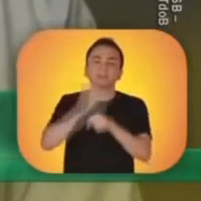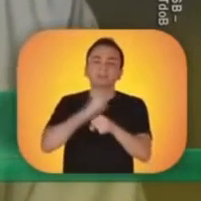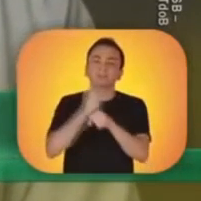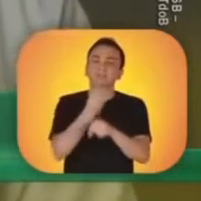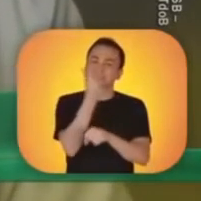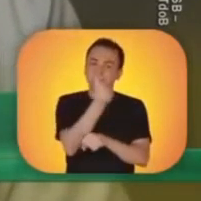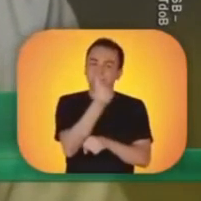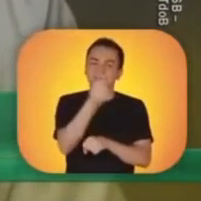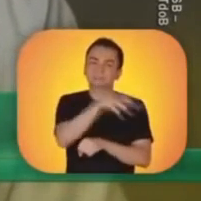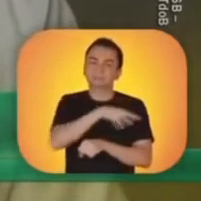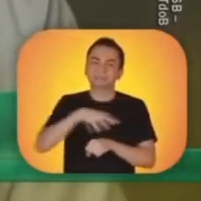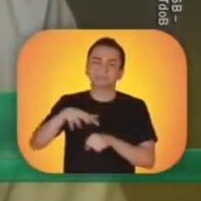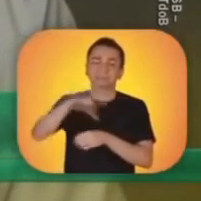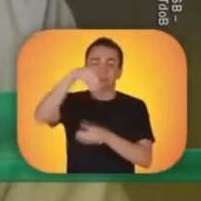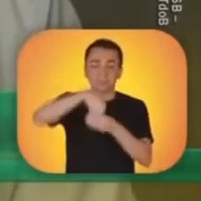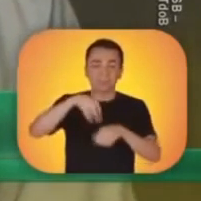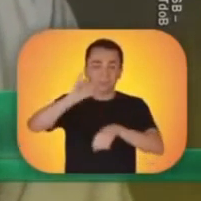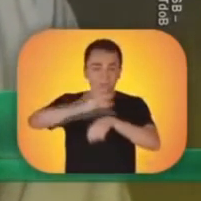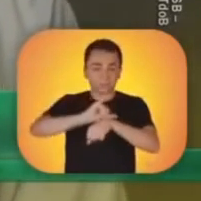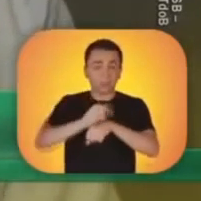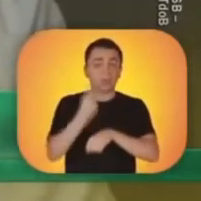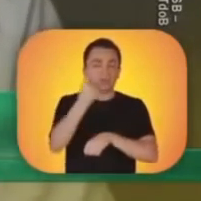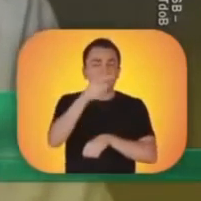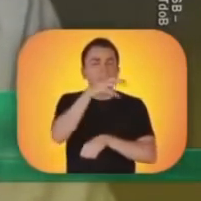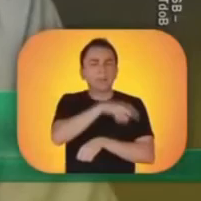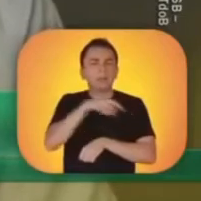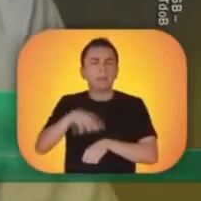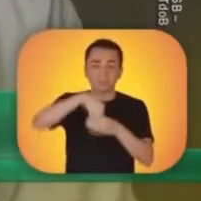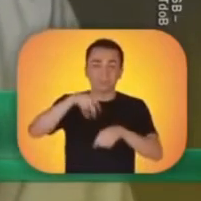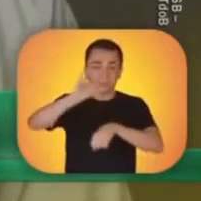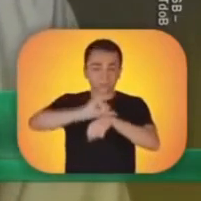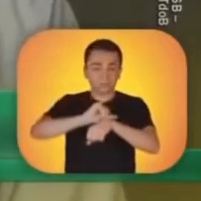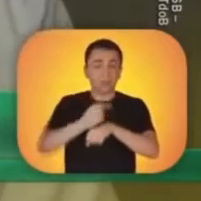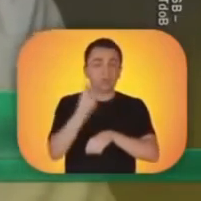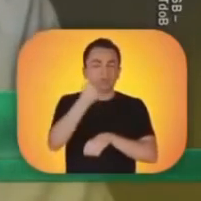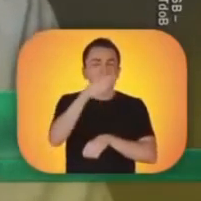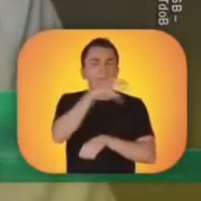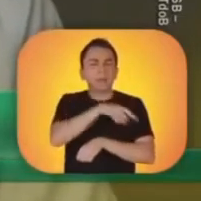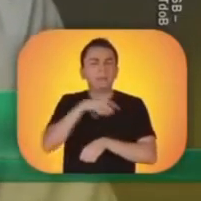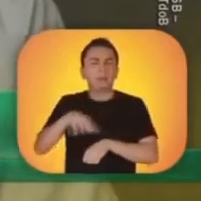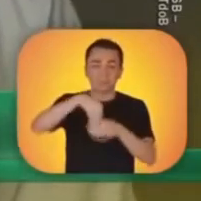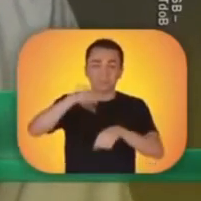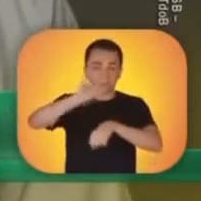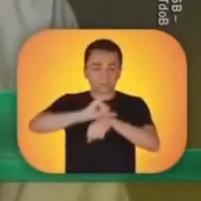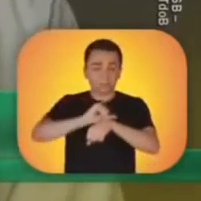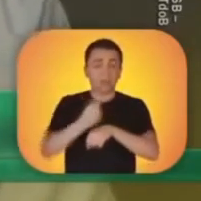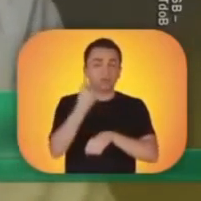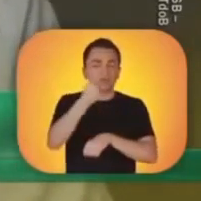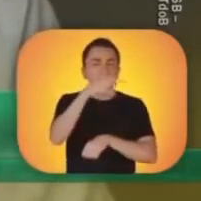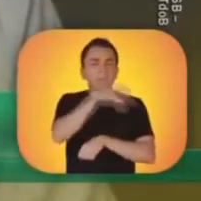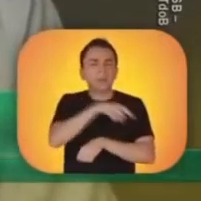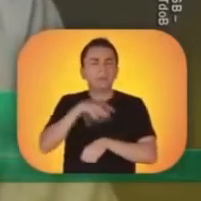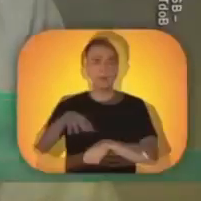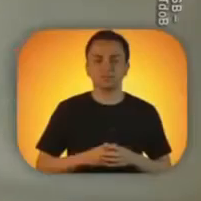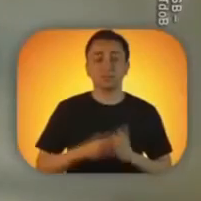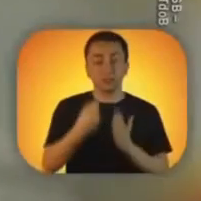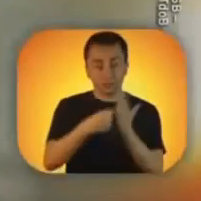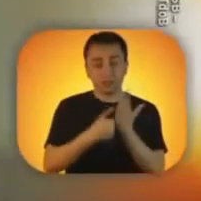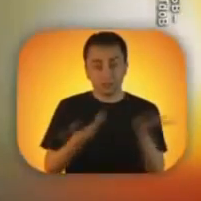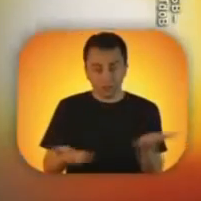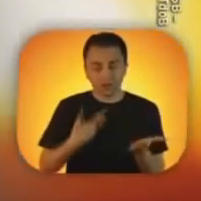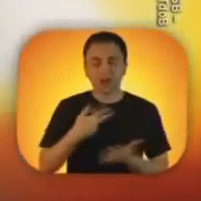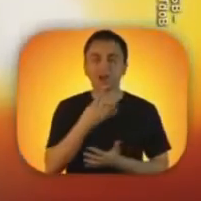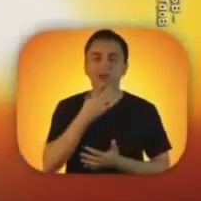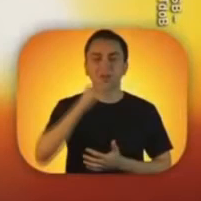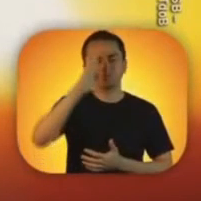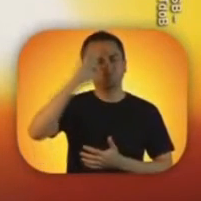construir 6 policlínicas na cidade. Uma em cada regional. Uma em cada regional. Uma em cada regional.